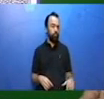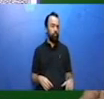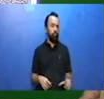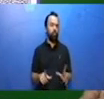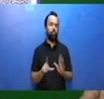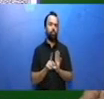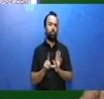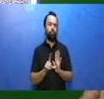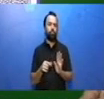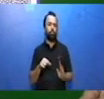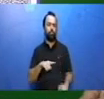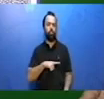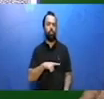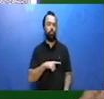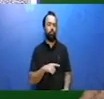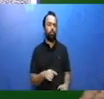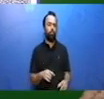comercial?